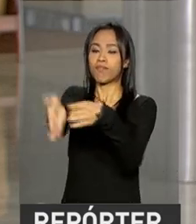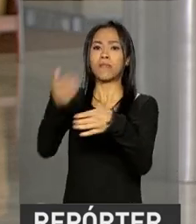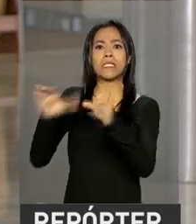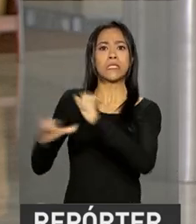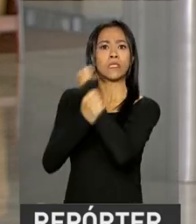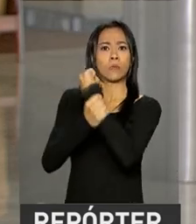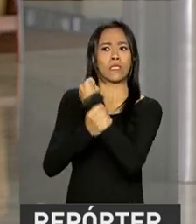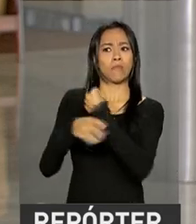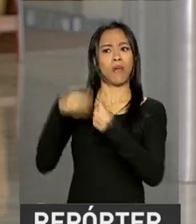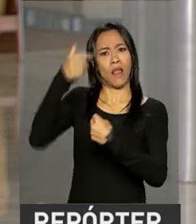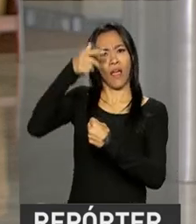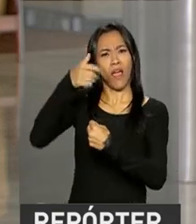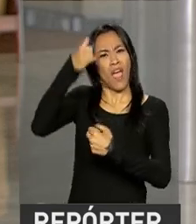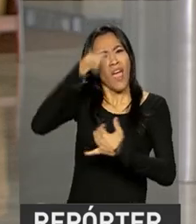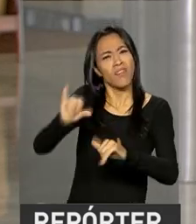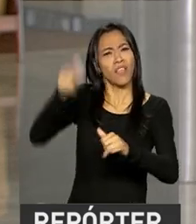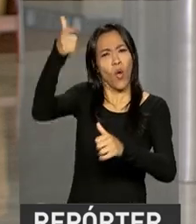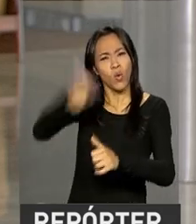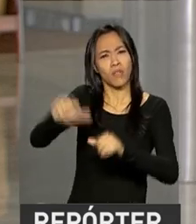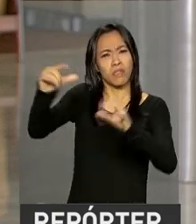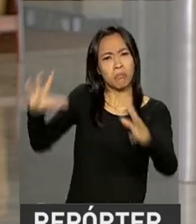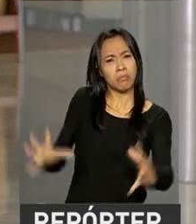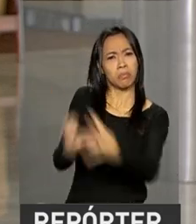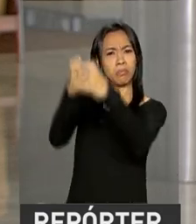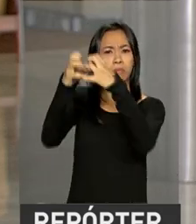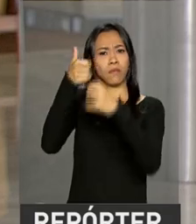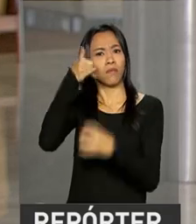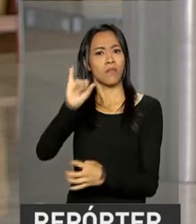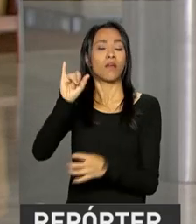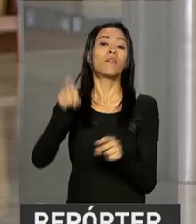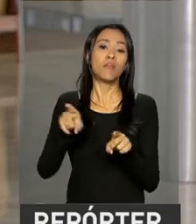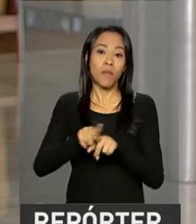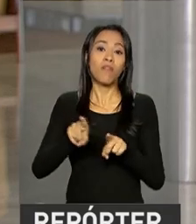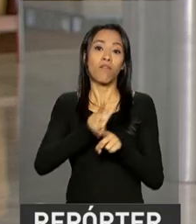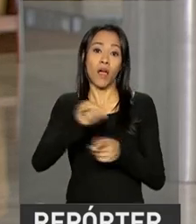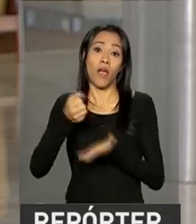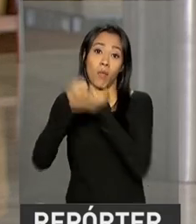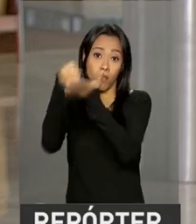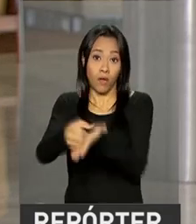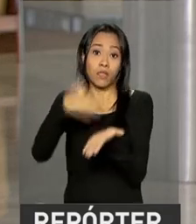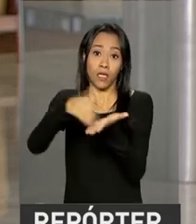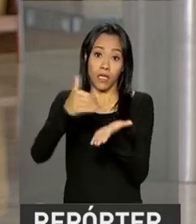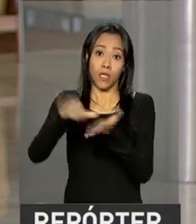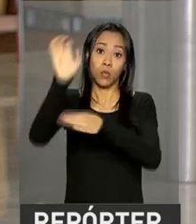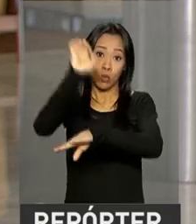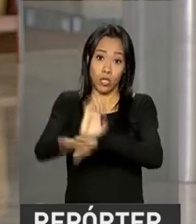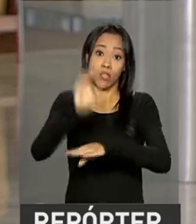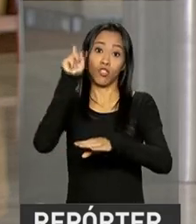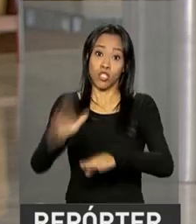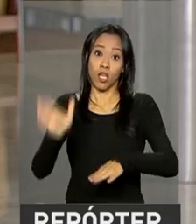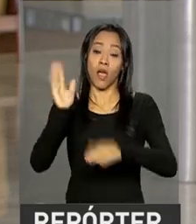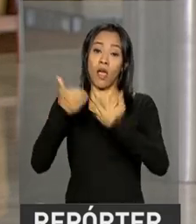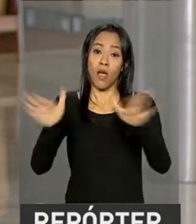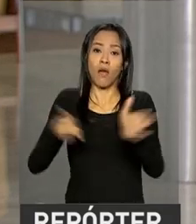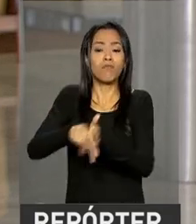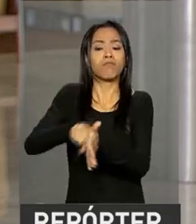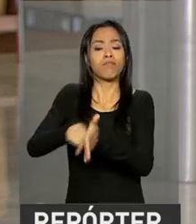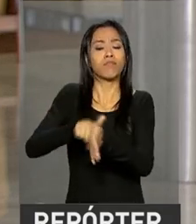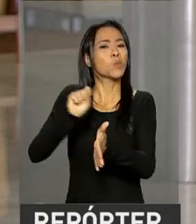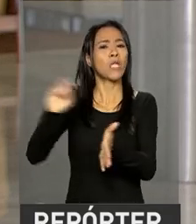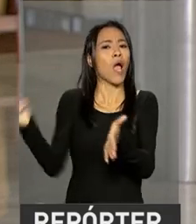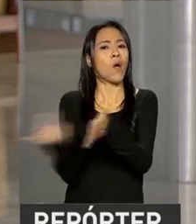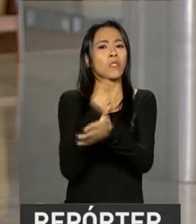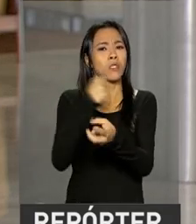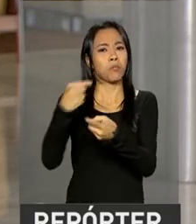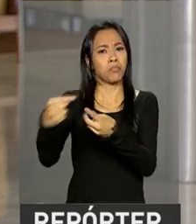evitar novos ataques. Eles também vão apoiar a Secretaria de Segurança Pública do Estado, que já abriu inquérito para investigar o caso. A